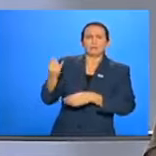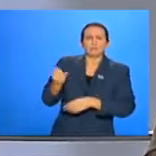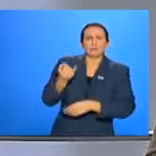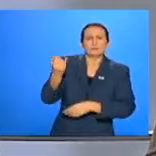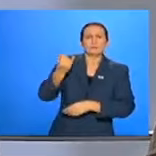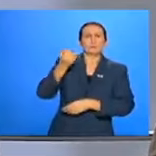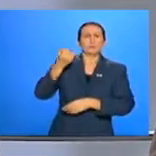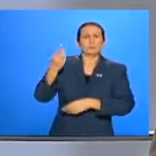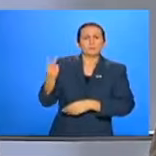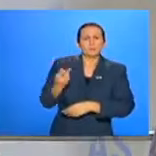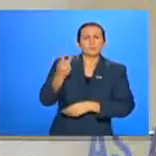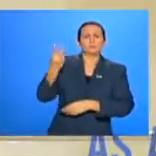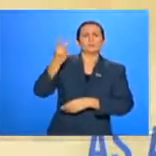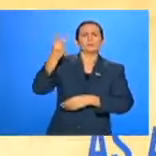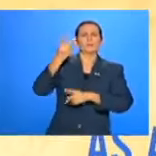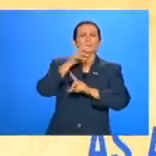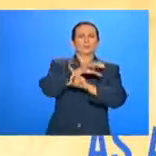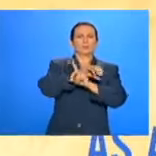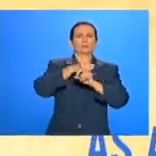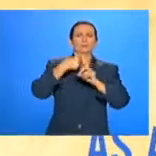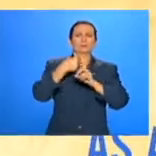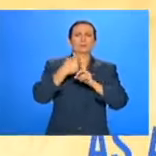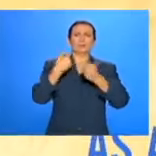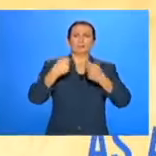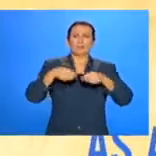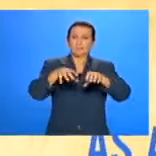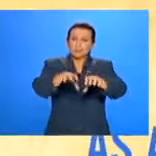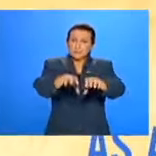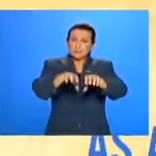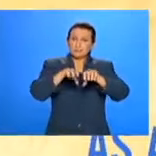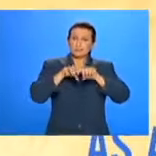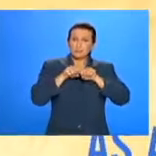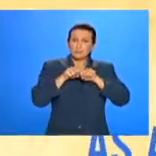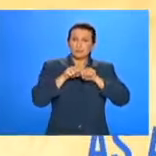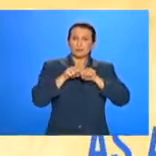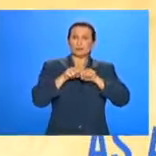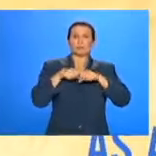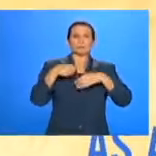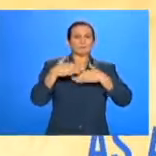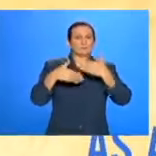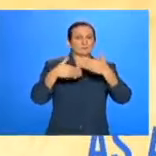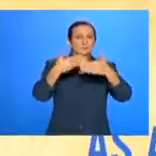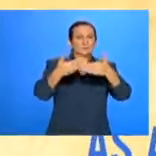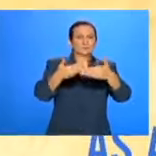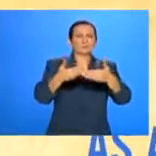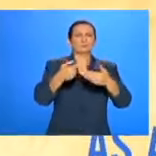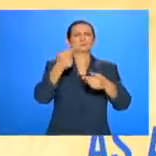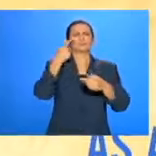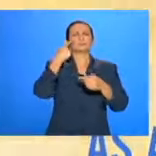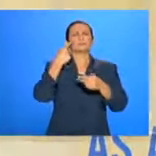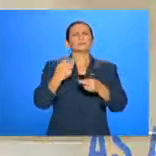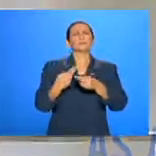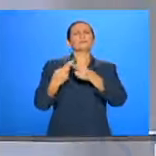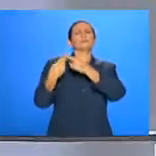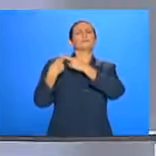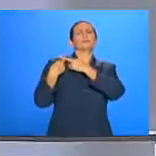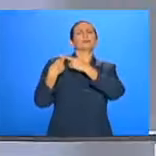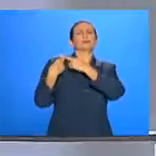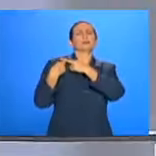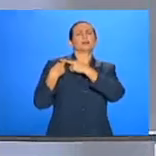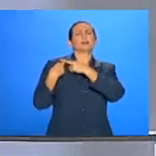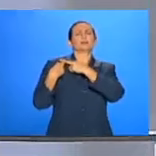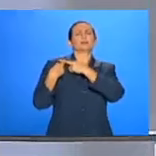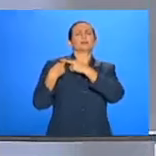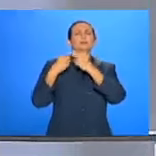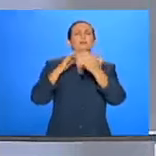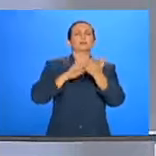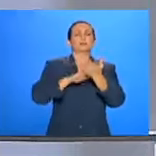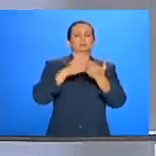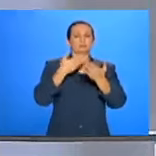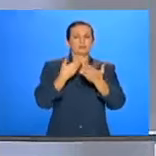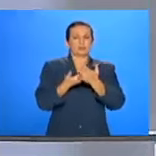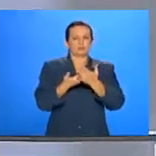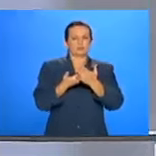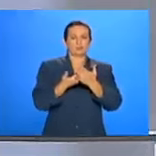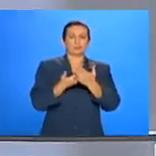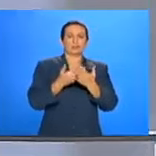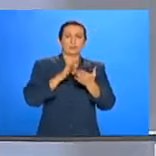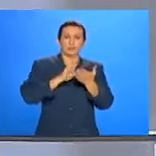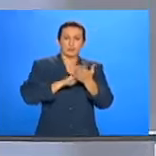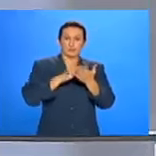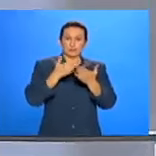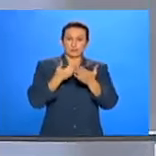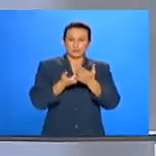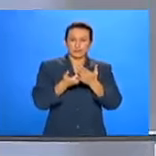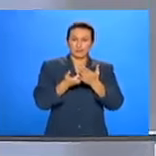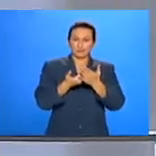de profissionalização. As atribuições do intérprete. O intérprete de línguas orais é aquele que tem o papel